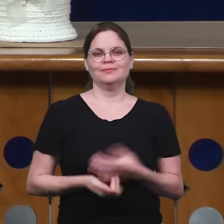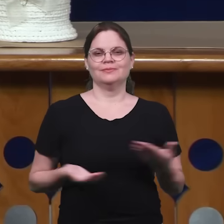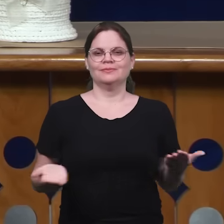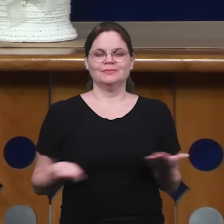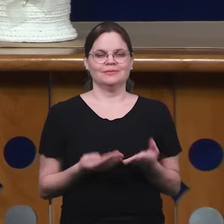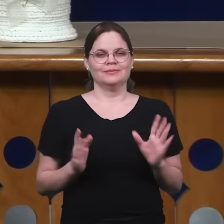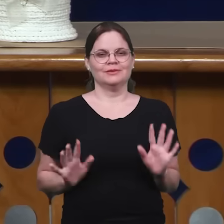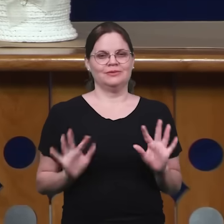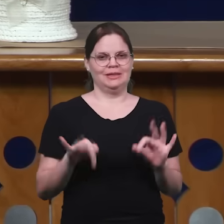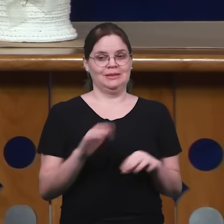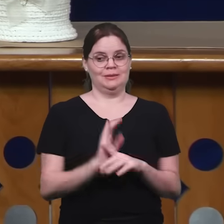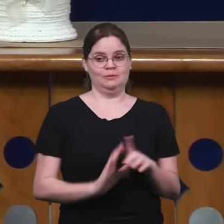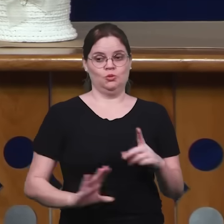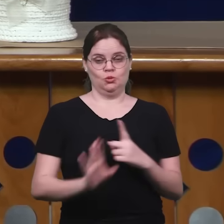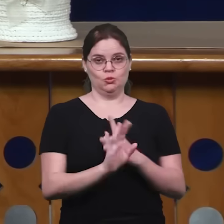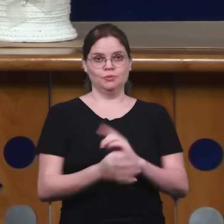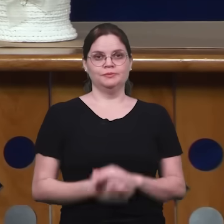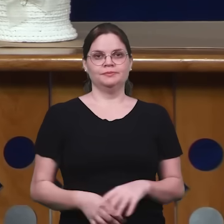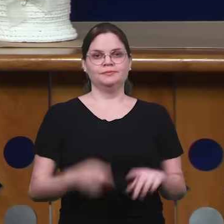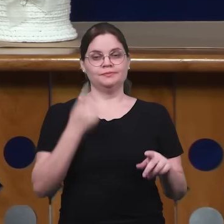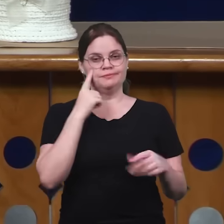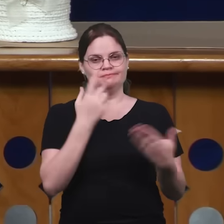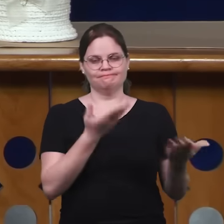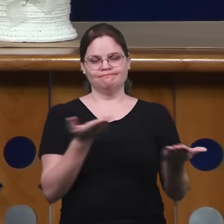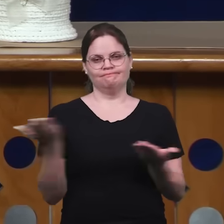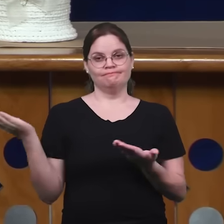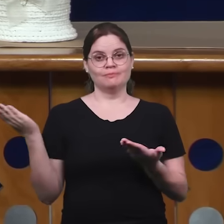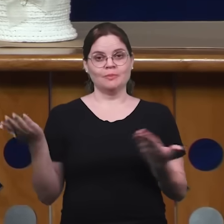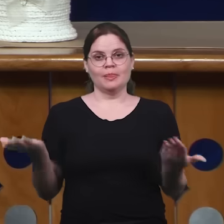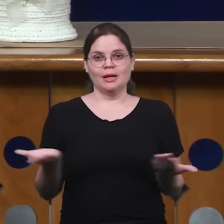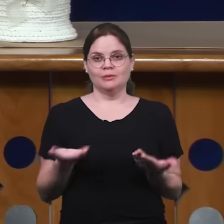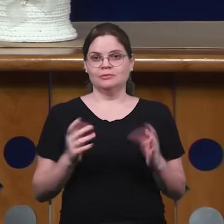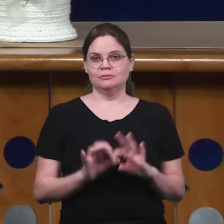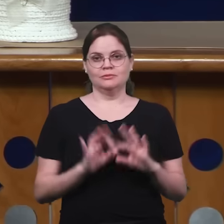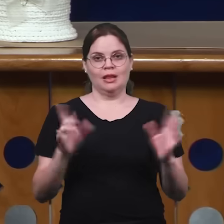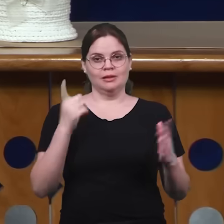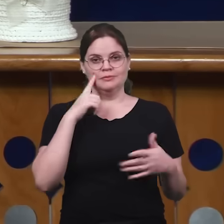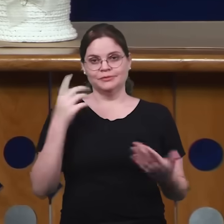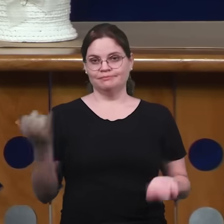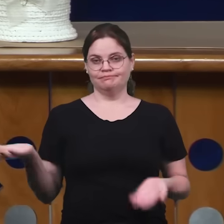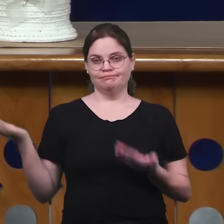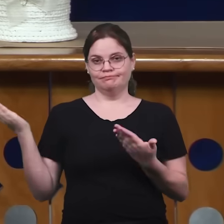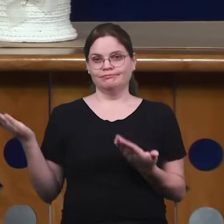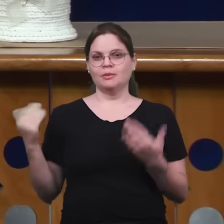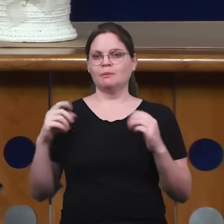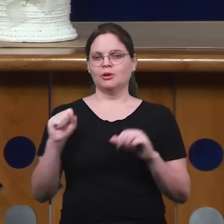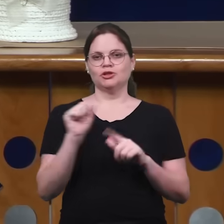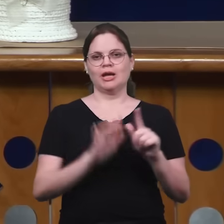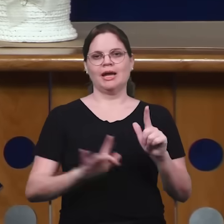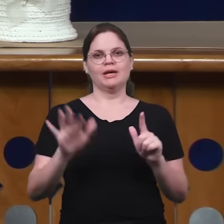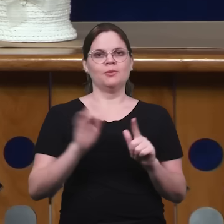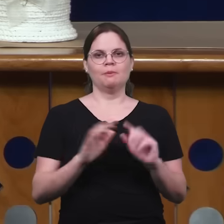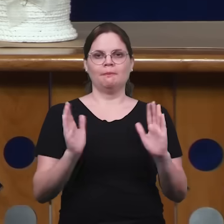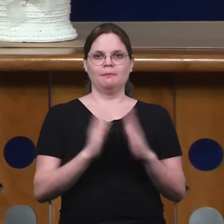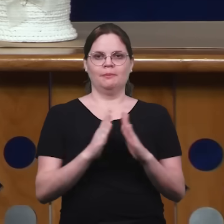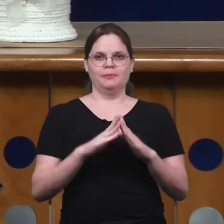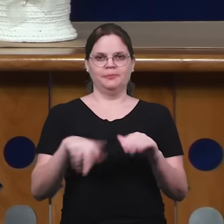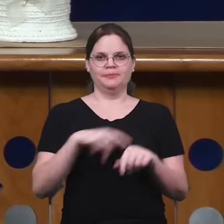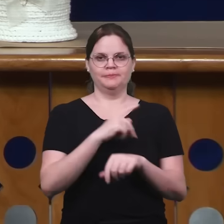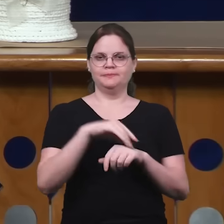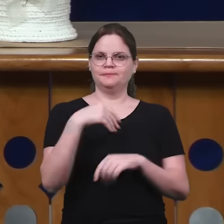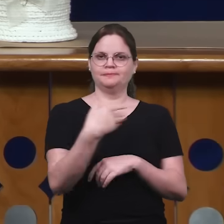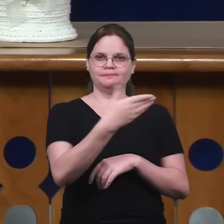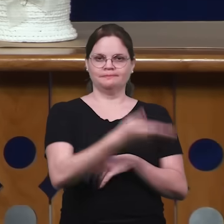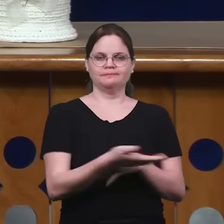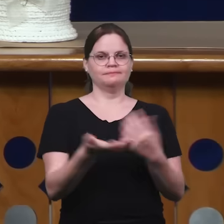se encerrou e nós queremos nos colocar à disposição. Como vocês podem ver, existe um QR Code para aqueles que estão no exterior,